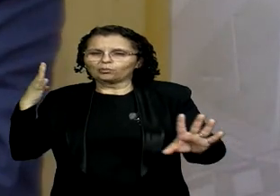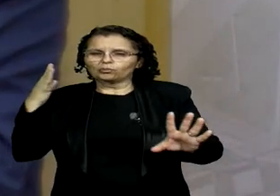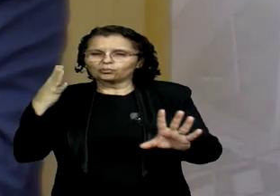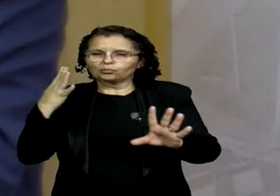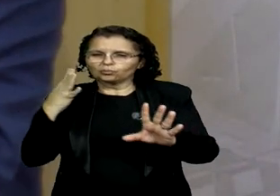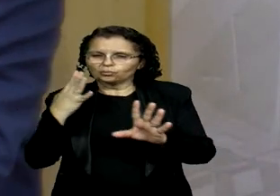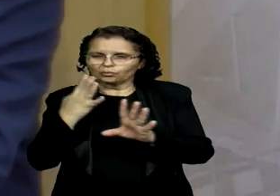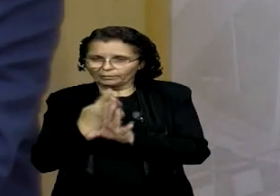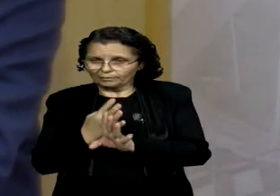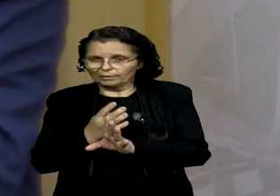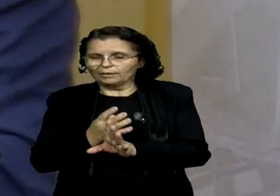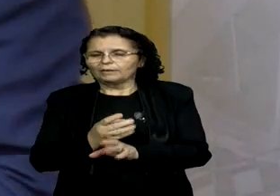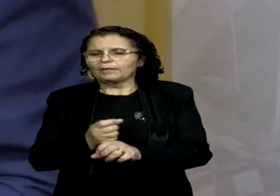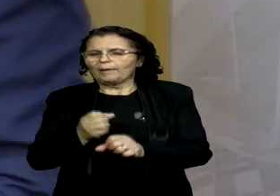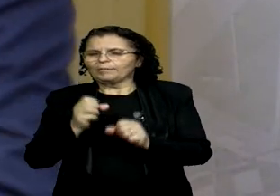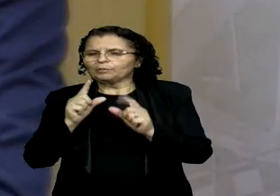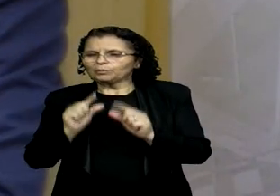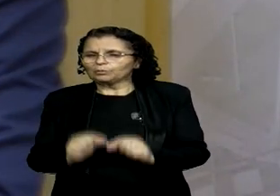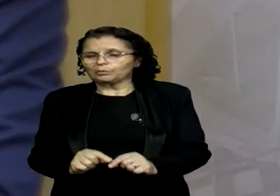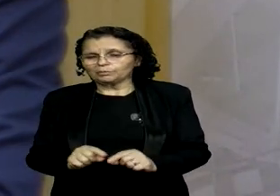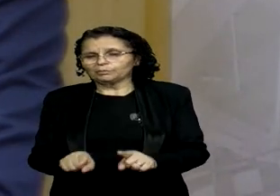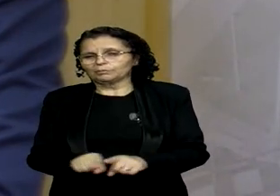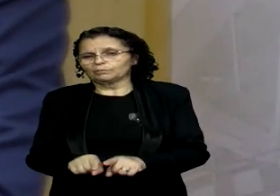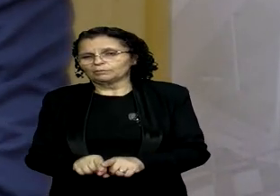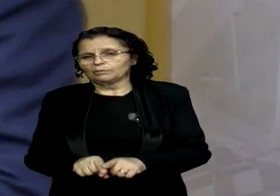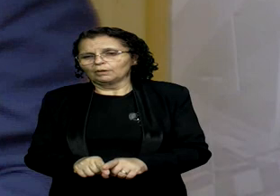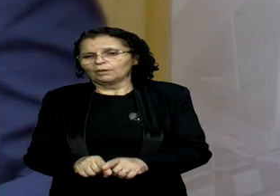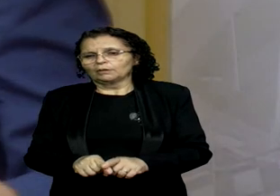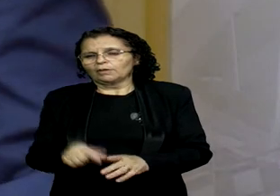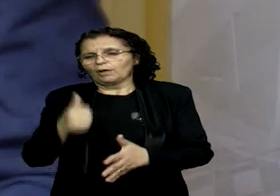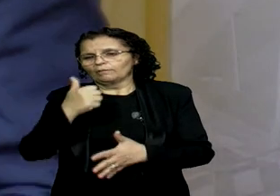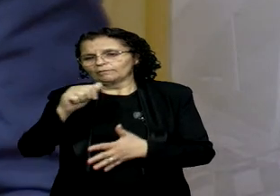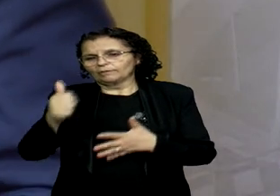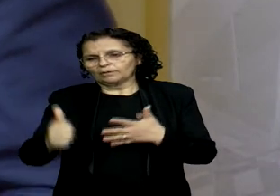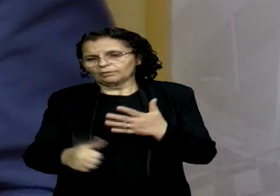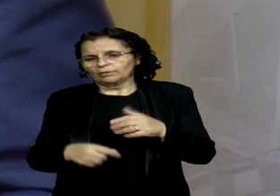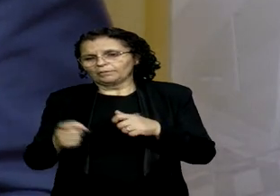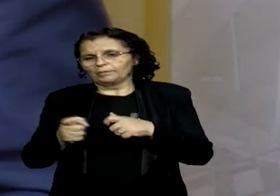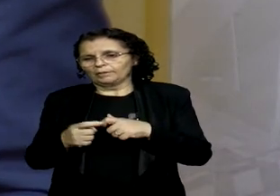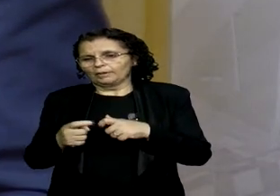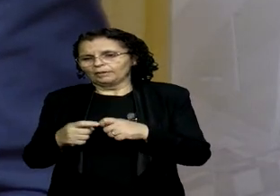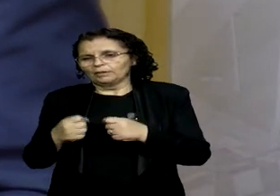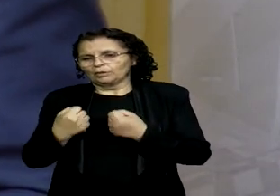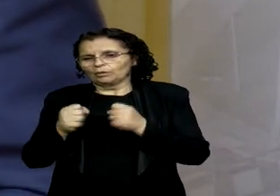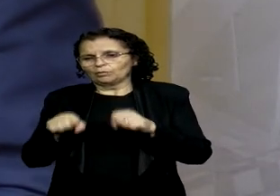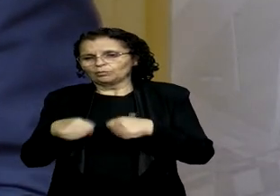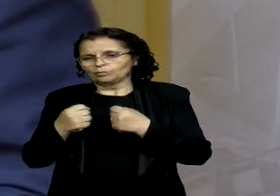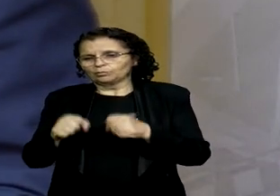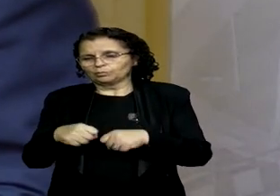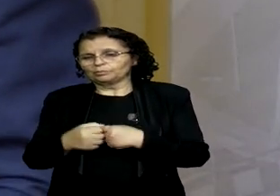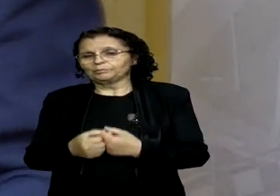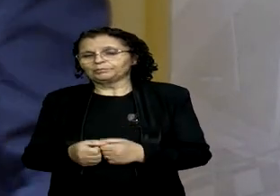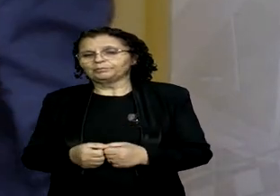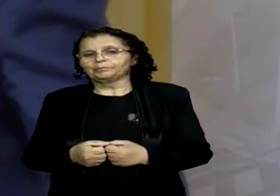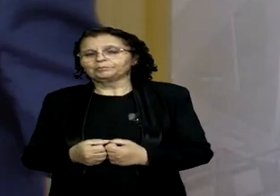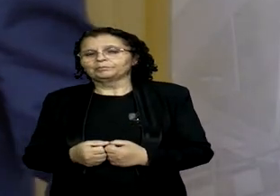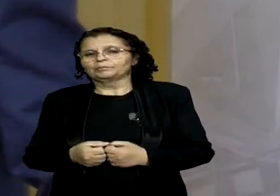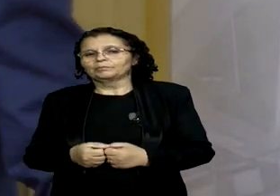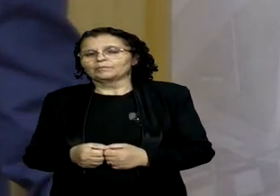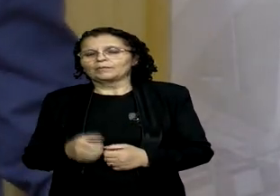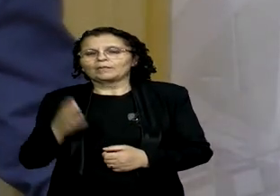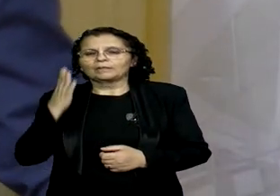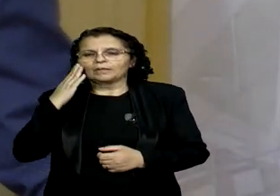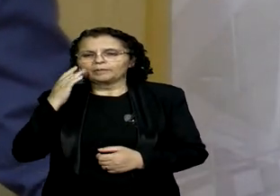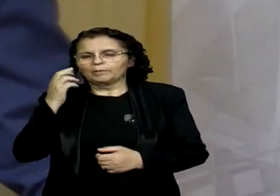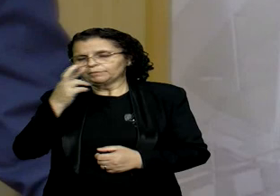para reduzir essa procura para essas avaliações. Nós sabemos o quanto o